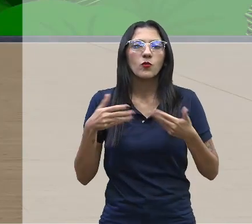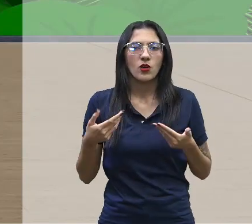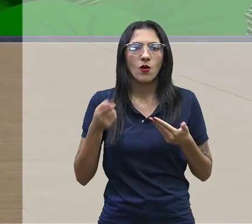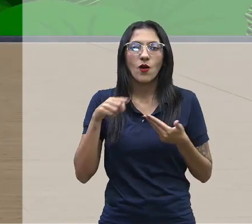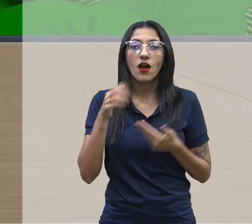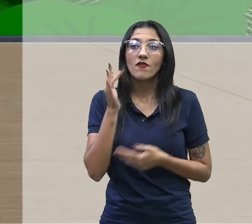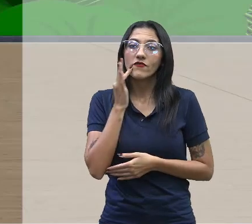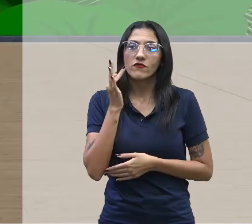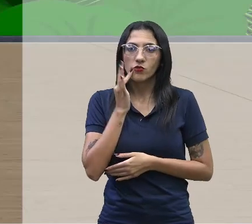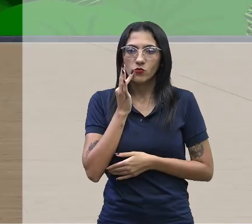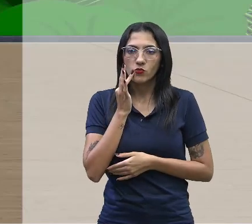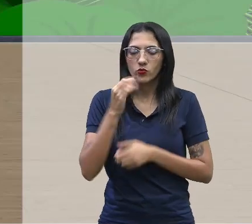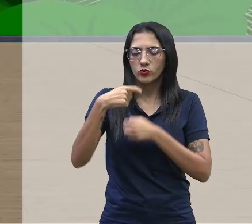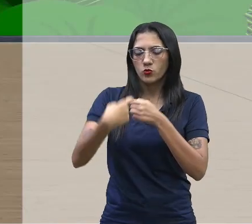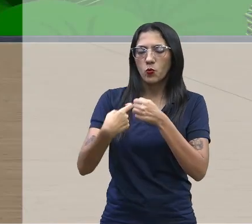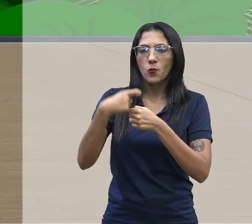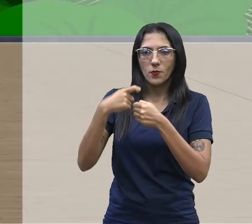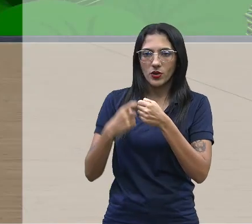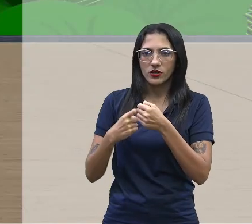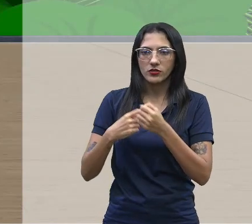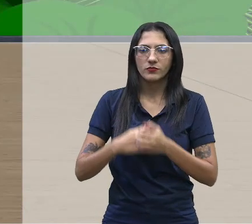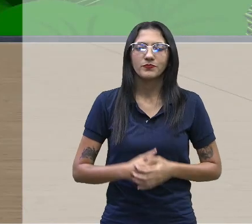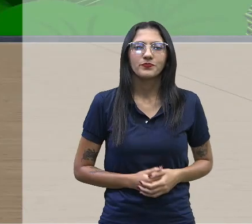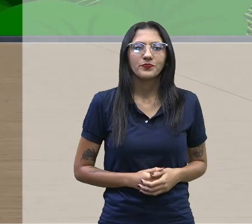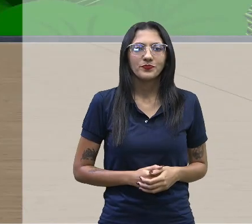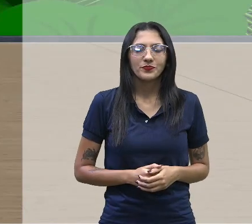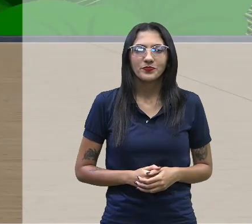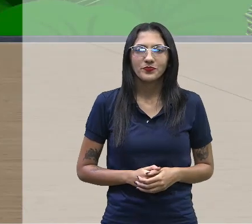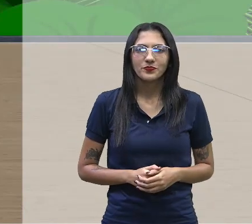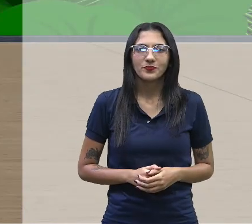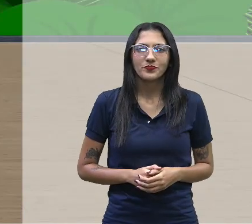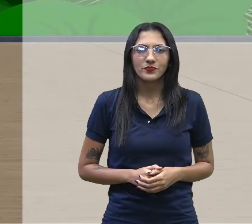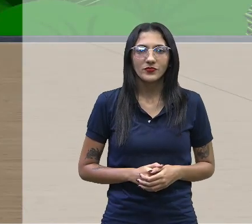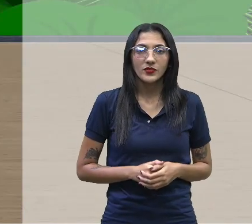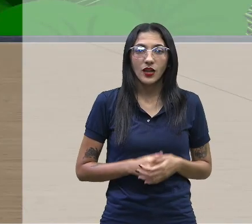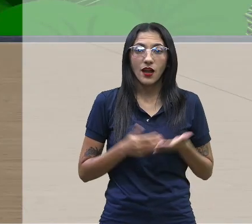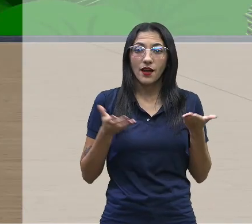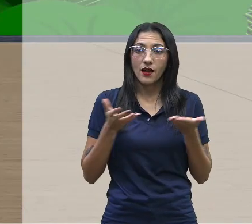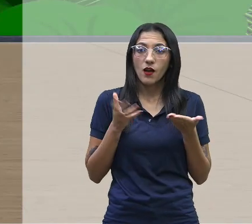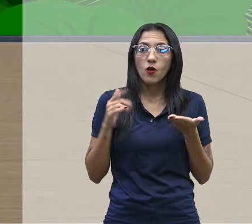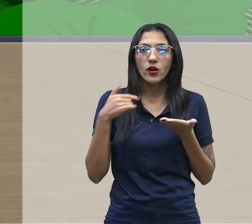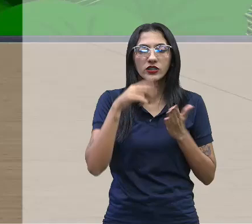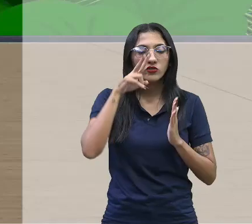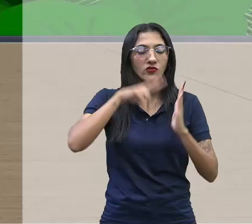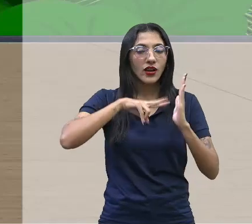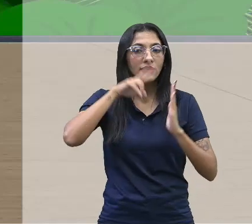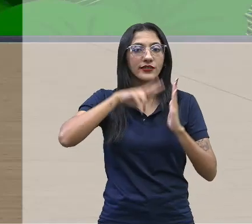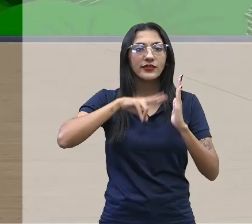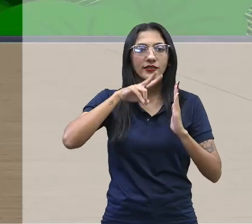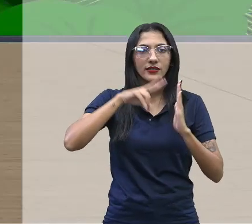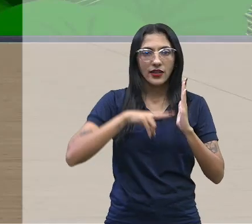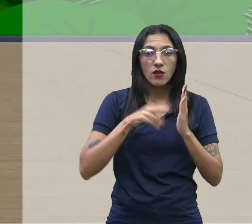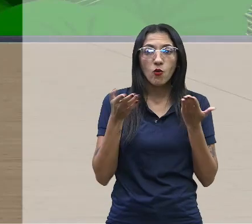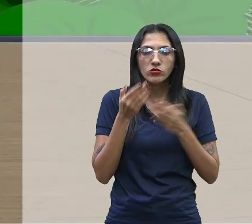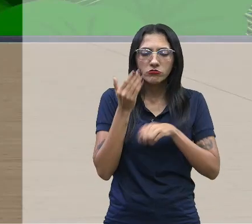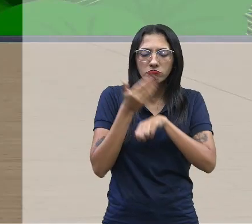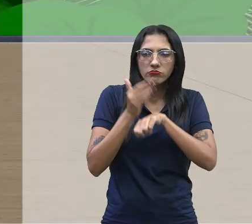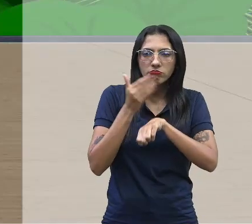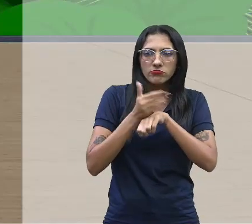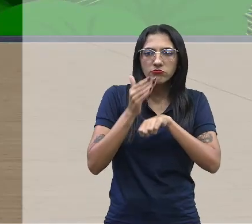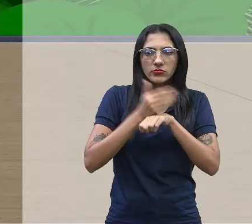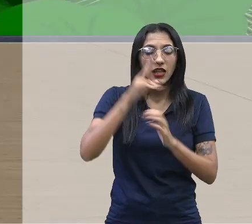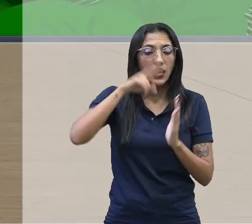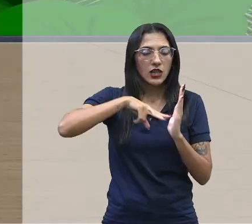Tucumã. Agora vocês vão acompanhar, aliás, nós vamos ler juntos, né? Hoje a gente vai trabalhar muito a questão